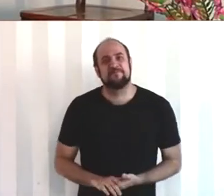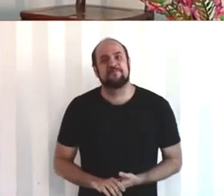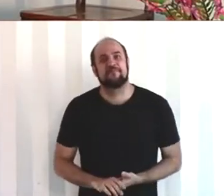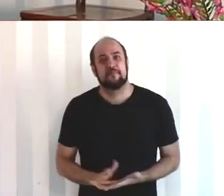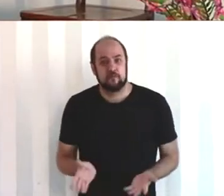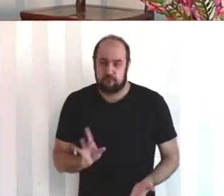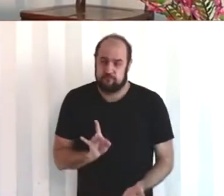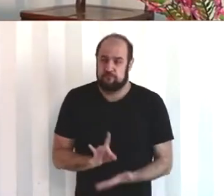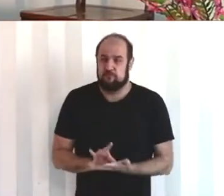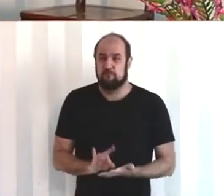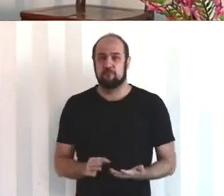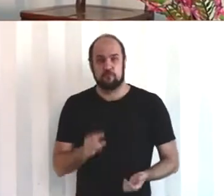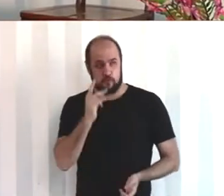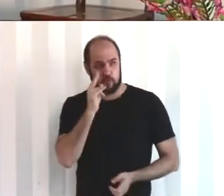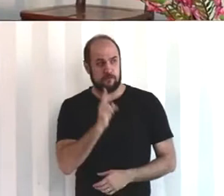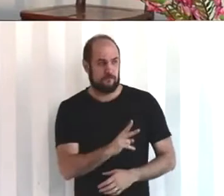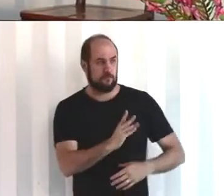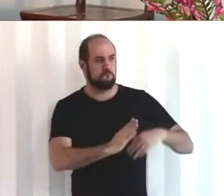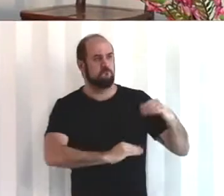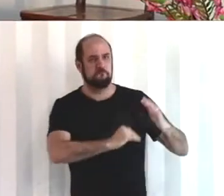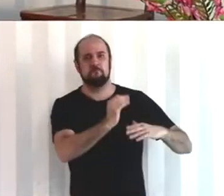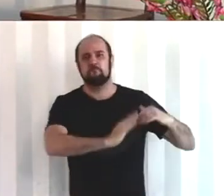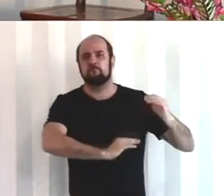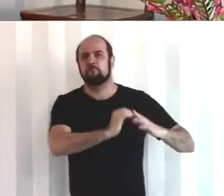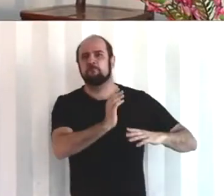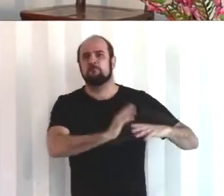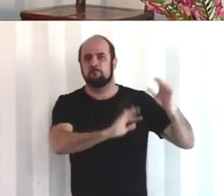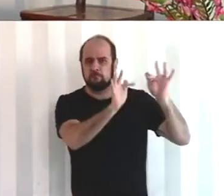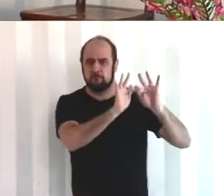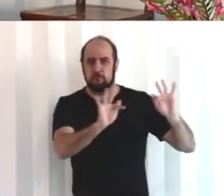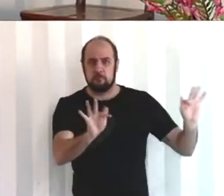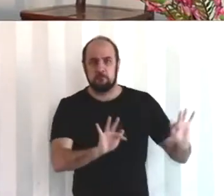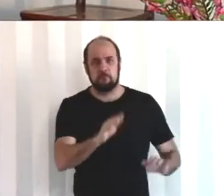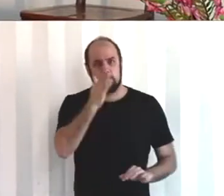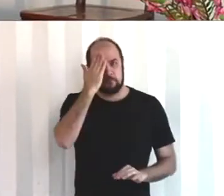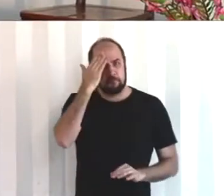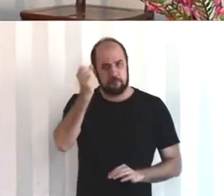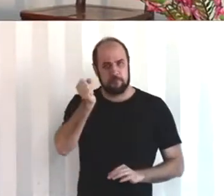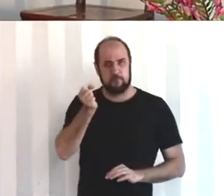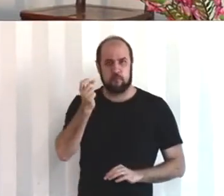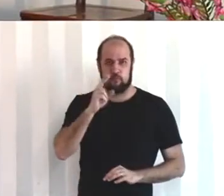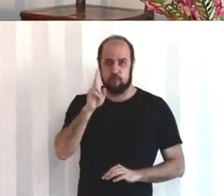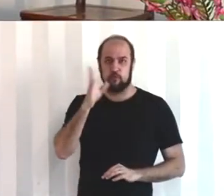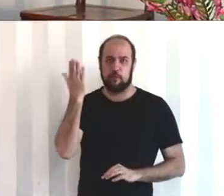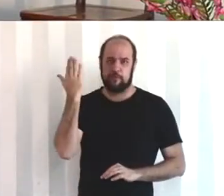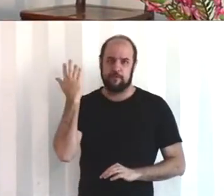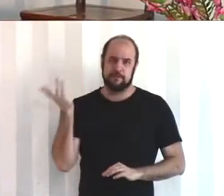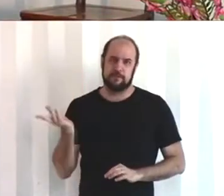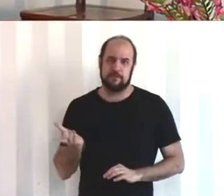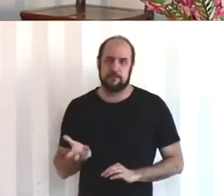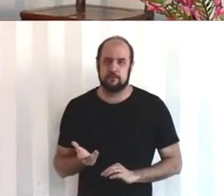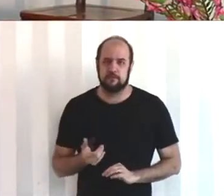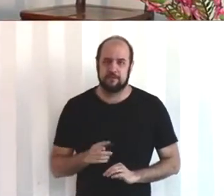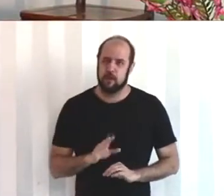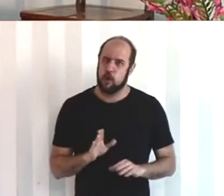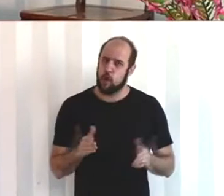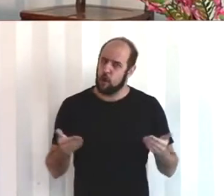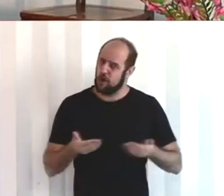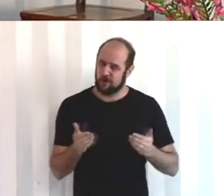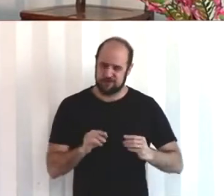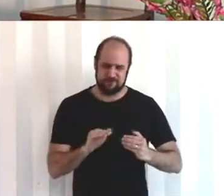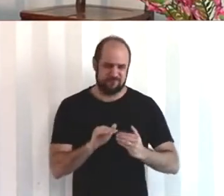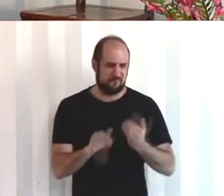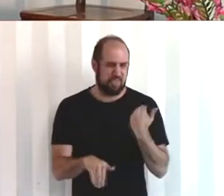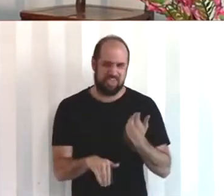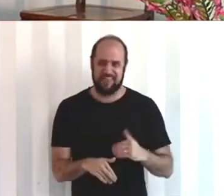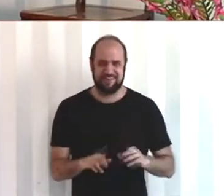preparado e separado para a construção do templo de Salomão, como assim se chamava na época, nada a ver com esse fake que tem aqui no Brasil,